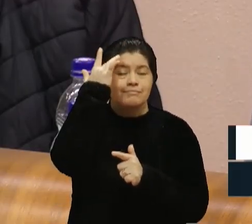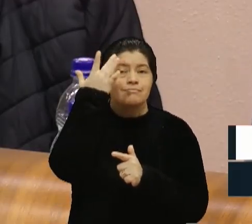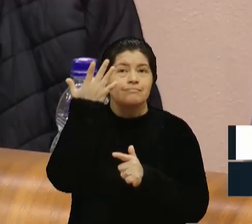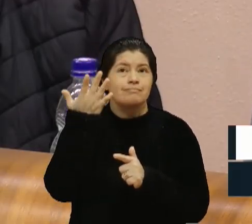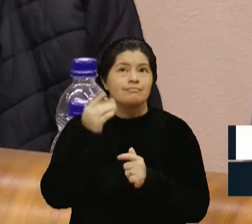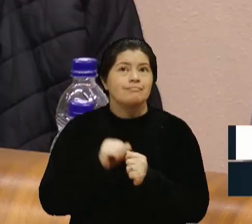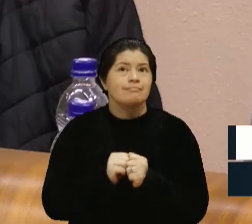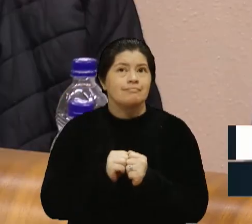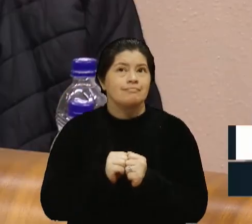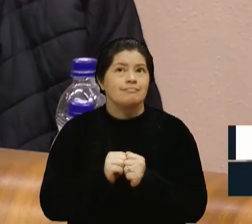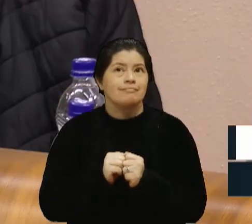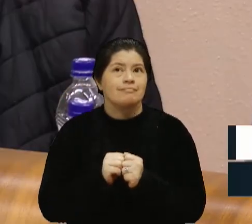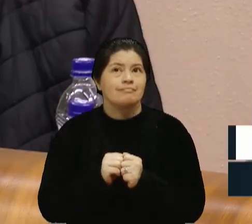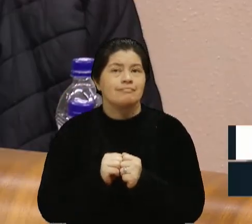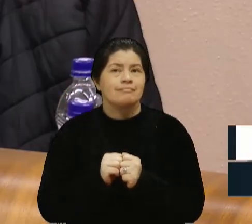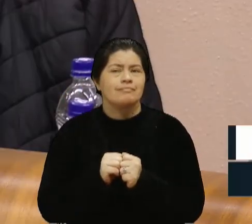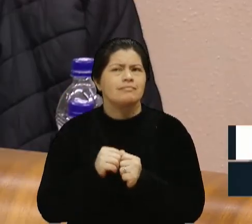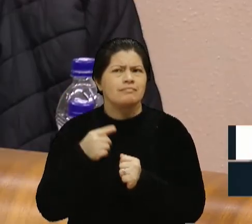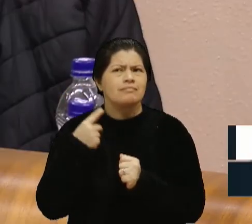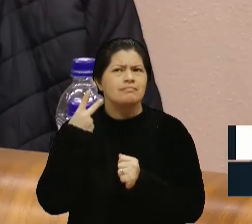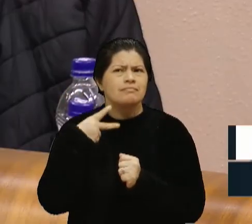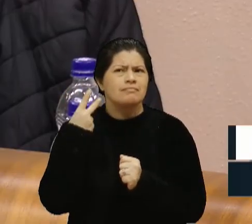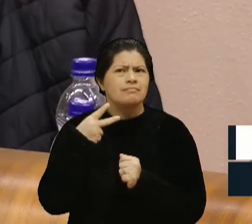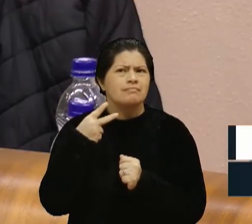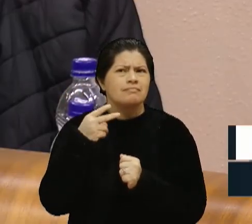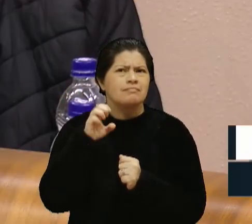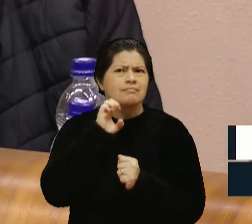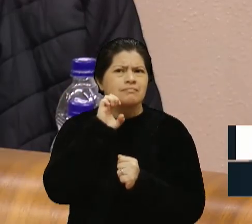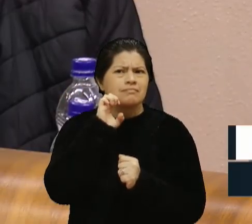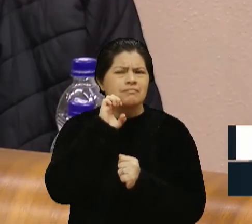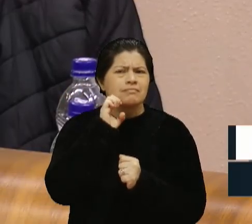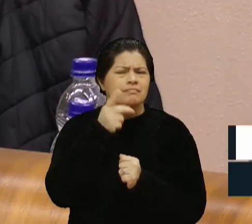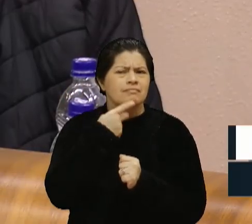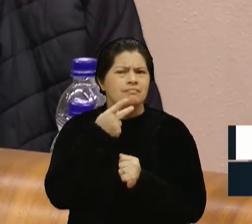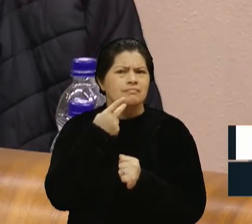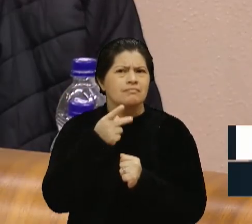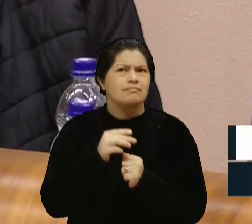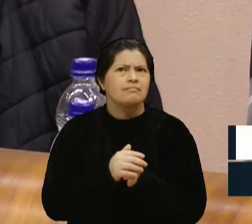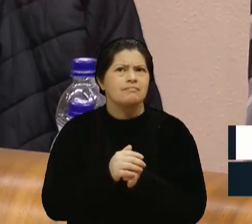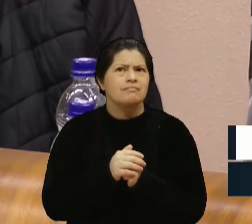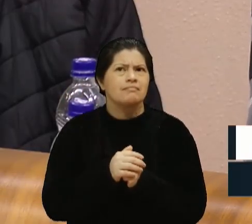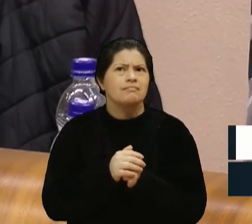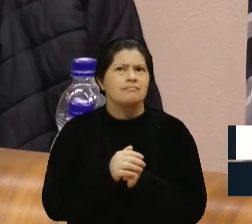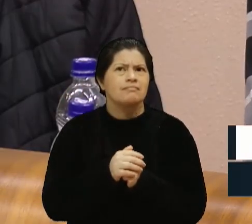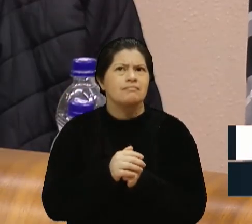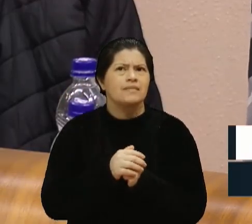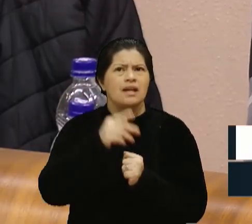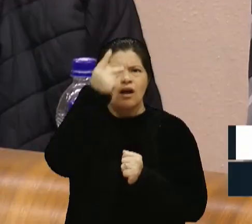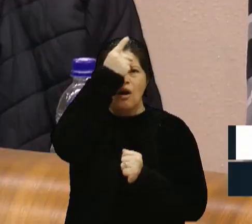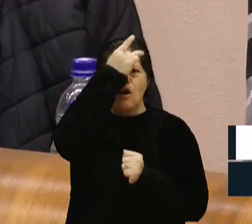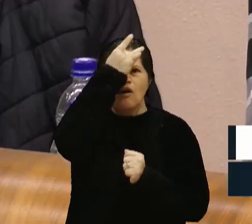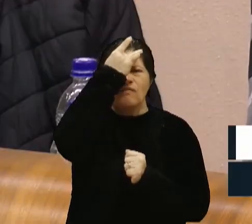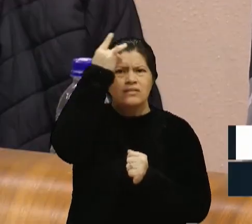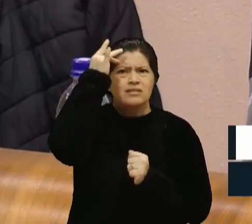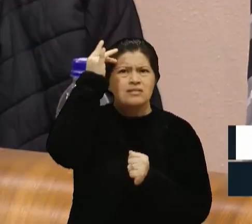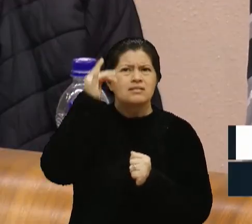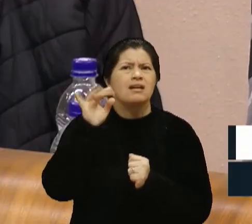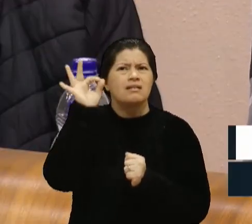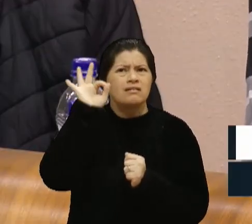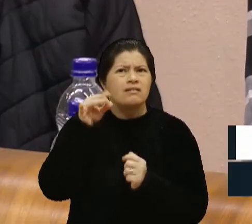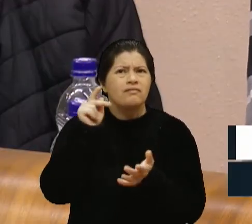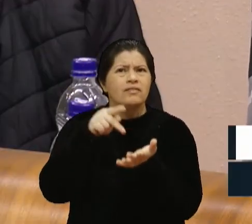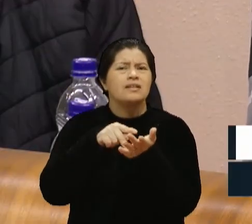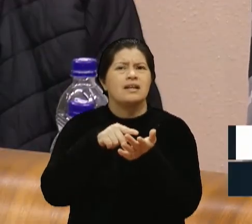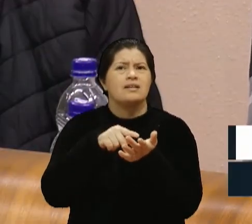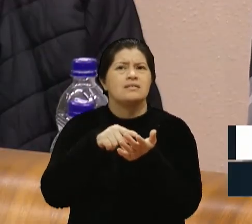acho que foi a vereadora Estela que levantou isso, né, Estela? O problema da doença mental, realmente,